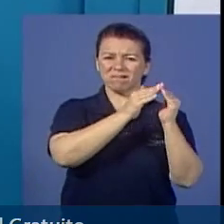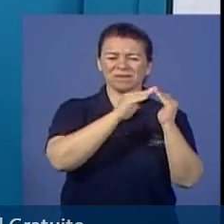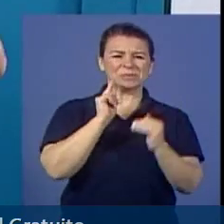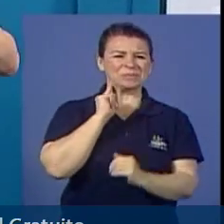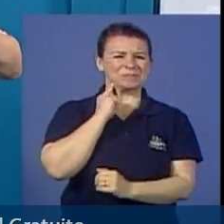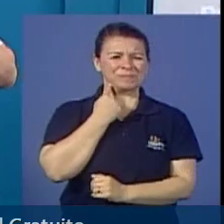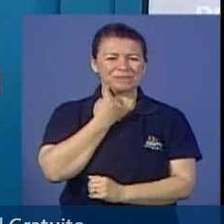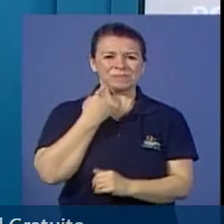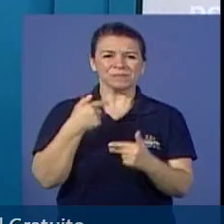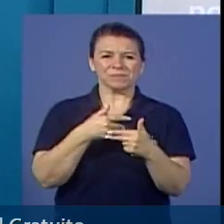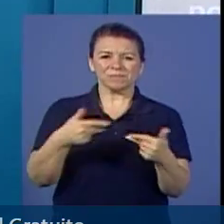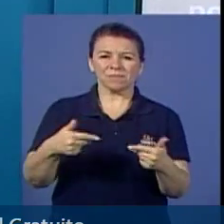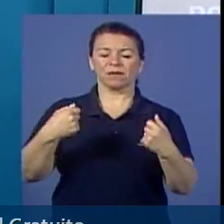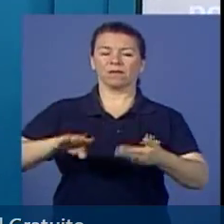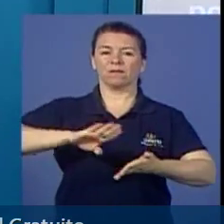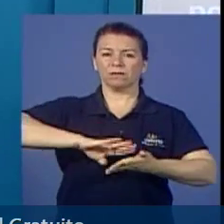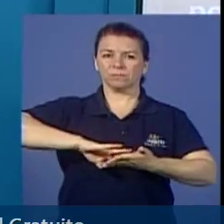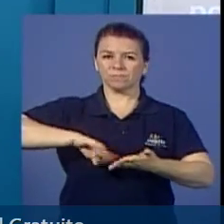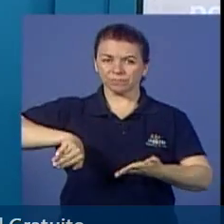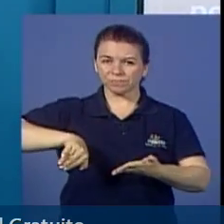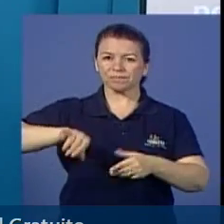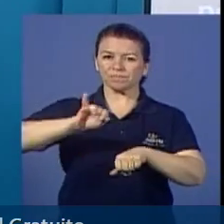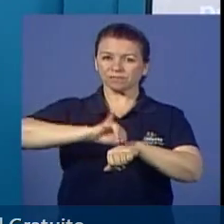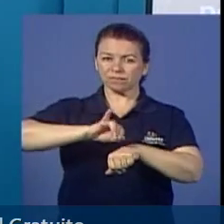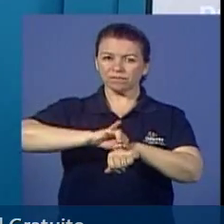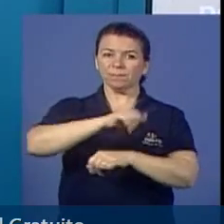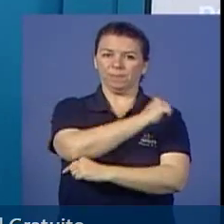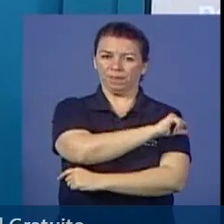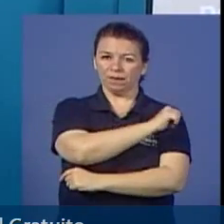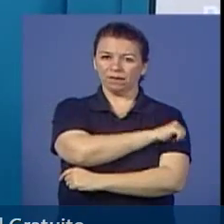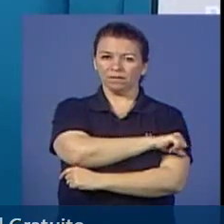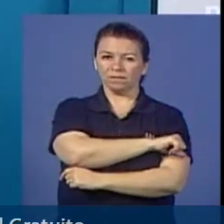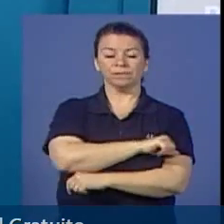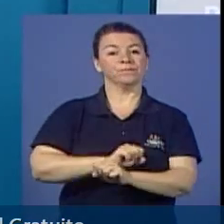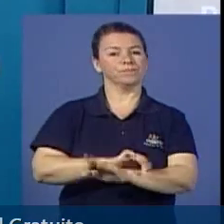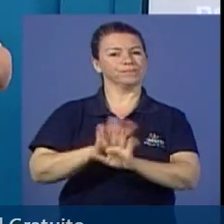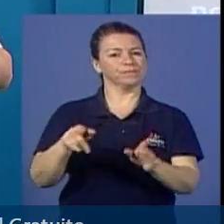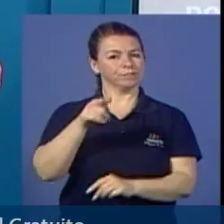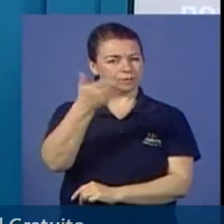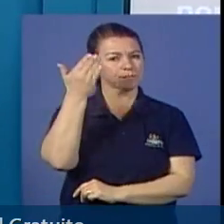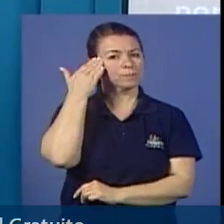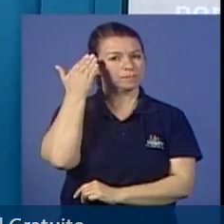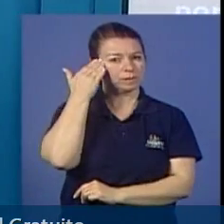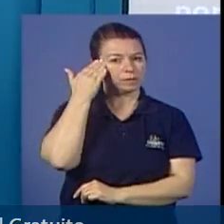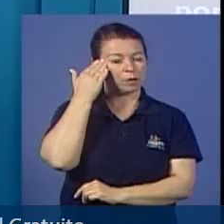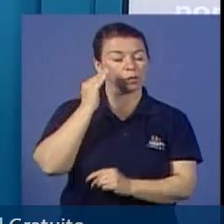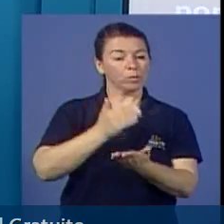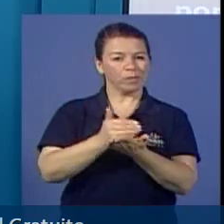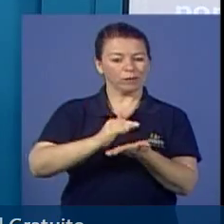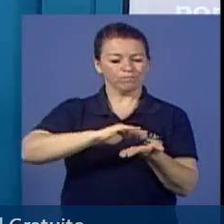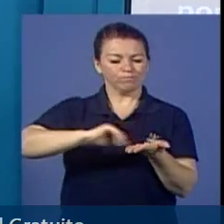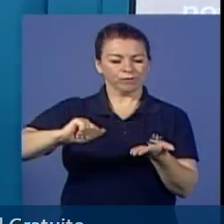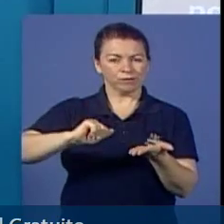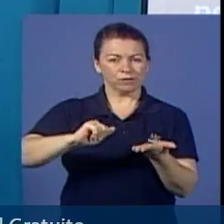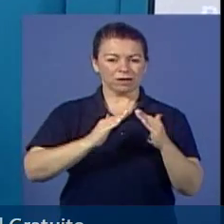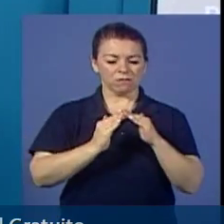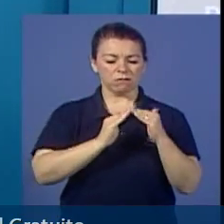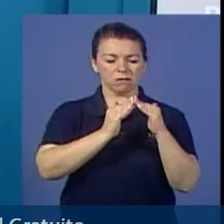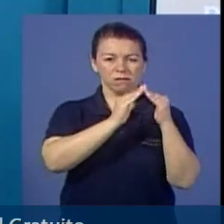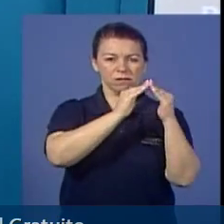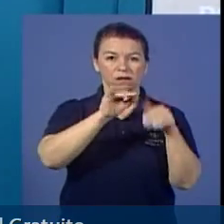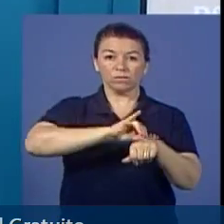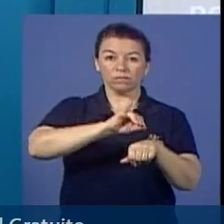vão ser retiradas do centro do Rio de Janeiro. E, é claro, você sabe, na hora que retirarem essas moradias extremamente pobres do centro